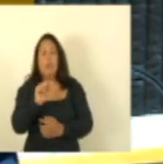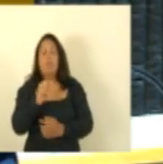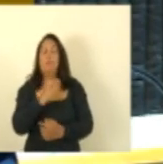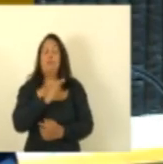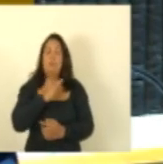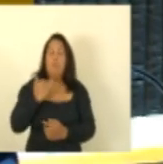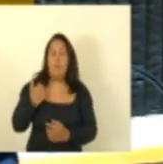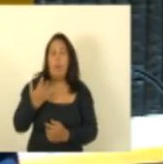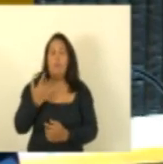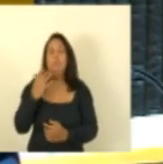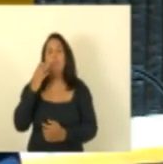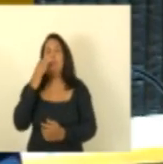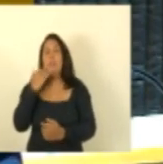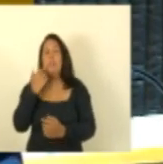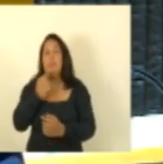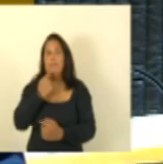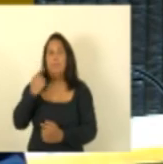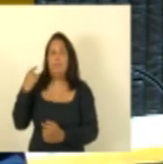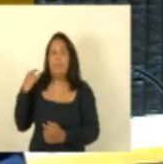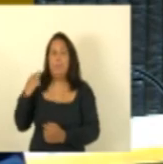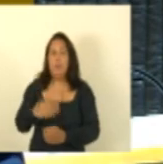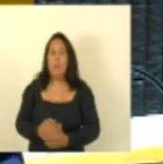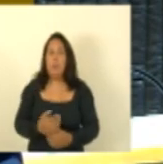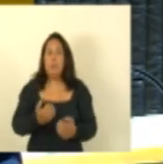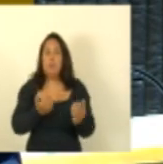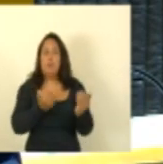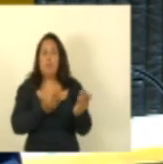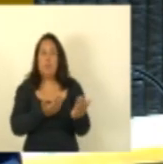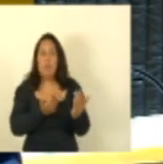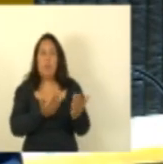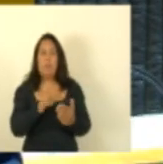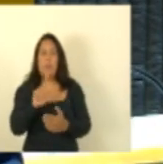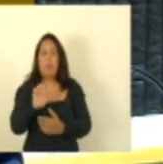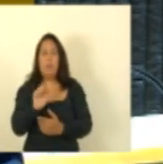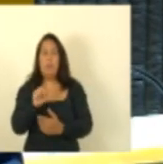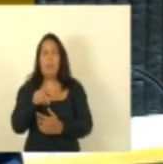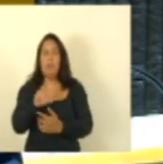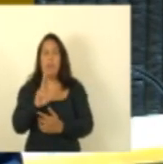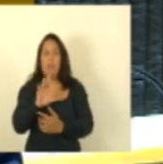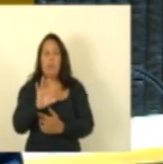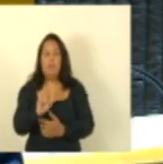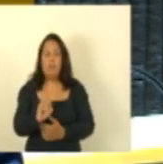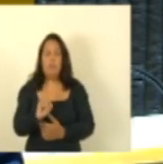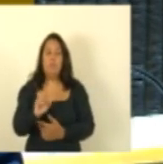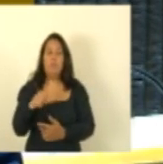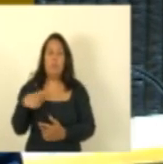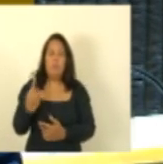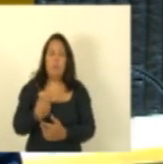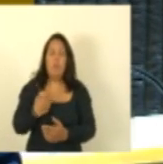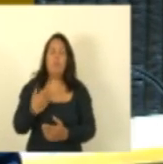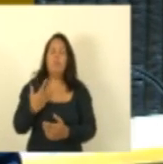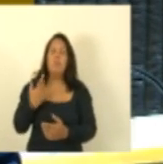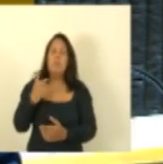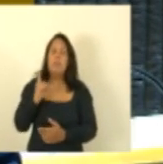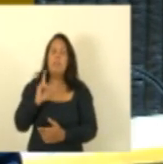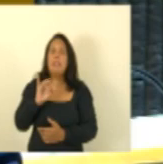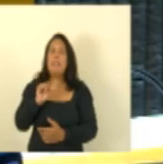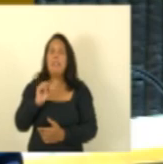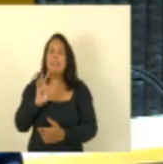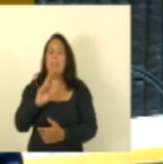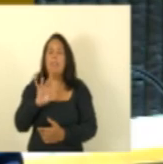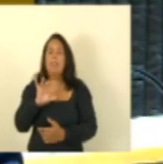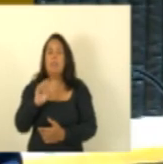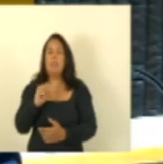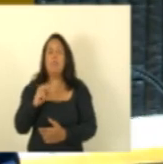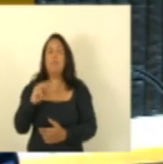semana, o jovem Leandro Balma Dioniso, do nosso querido distrito de Nossa Senhora das